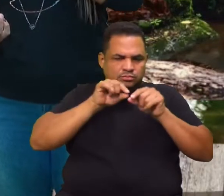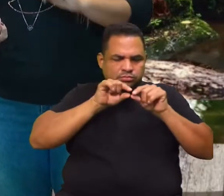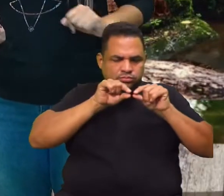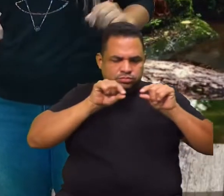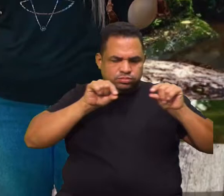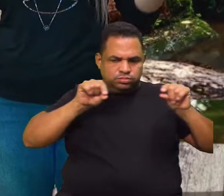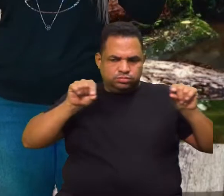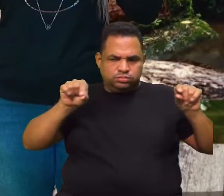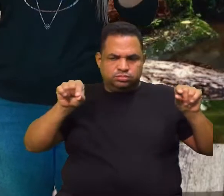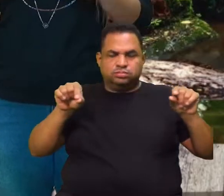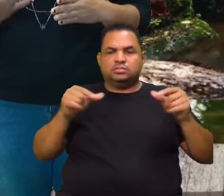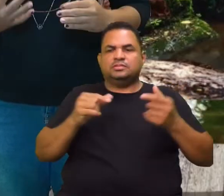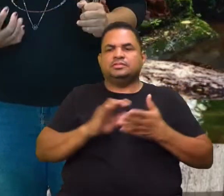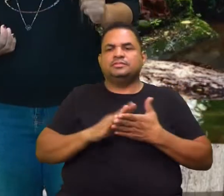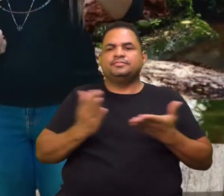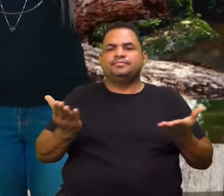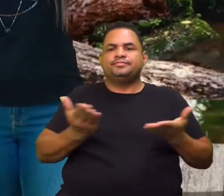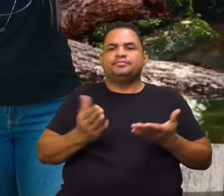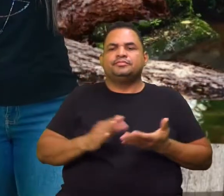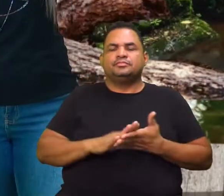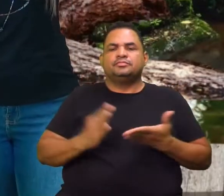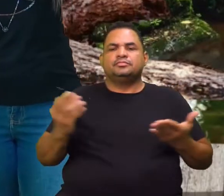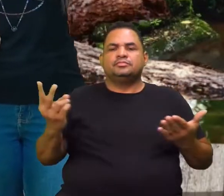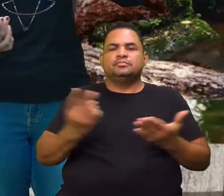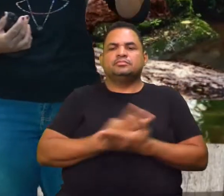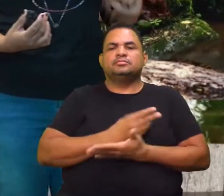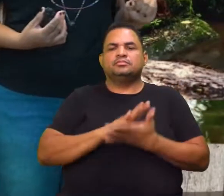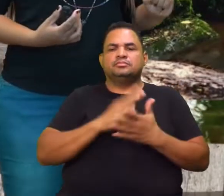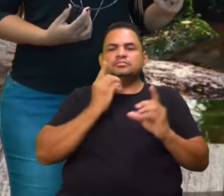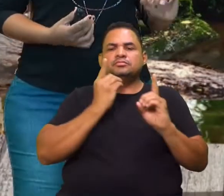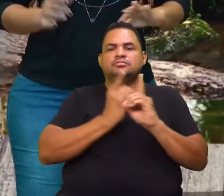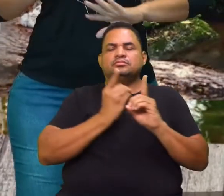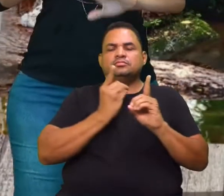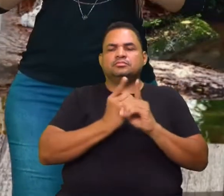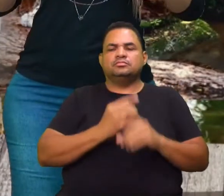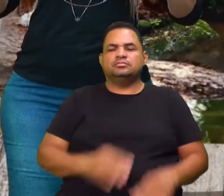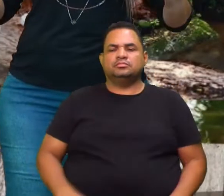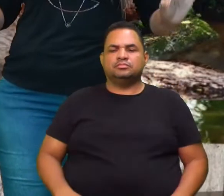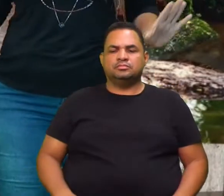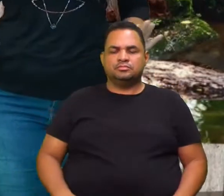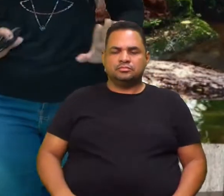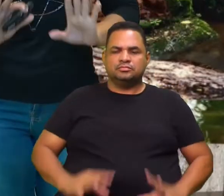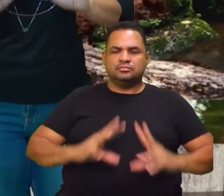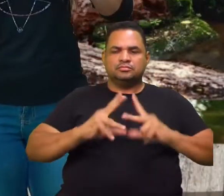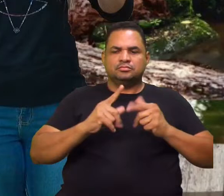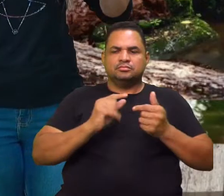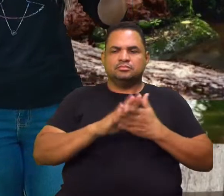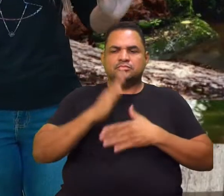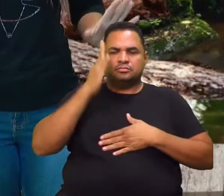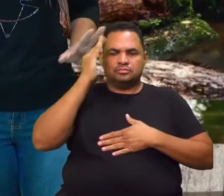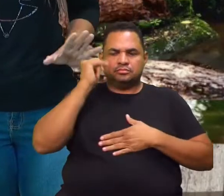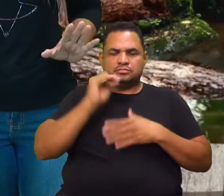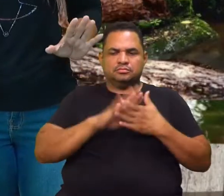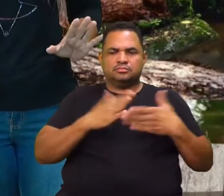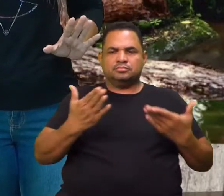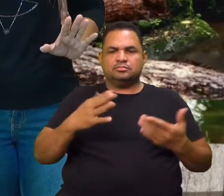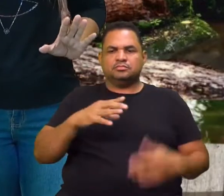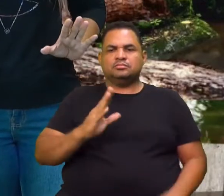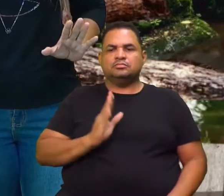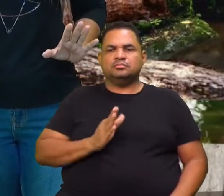na tuba uterina. Aí sim vai acontecer esse encontro. Tá bom? Então, tudo isso a gente já sabe, tudo isso a gente